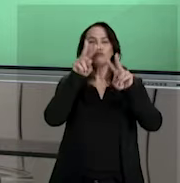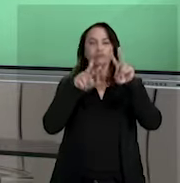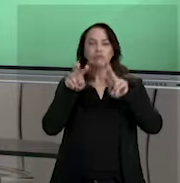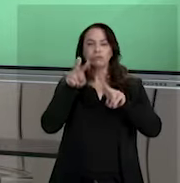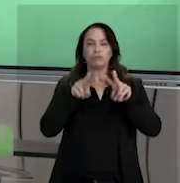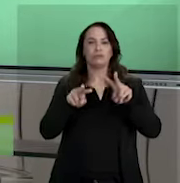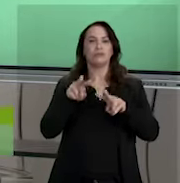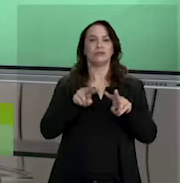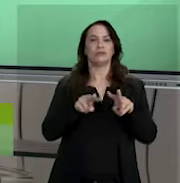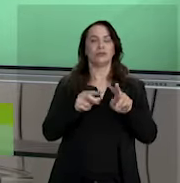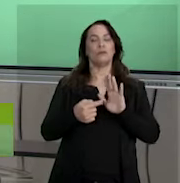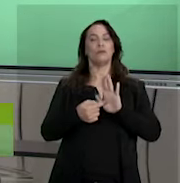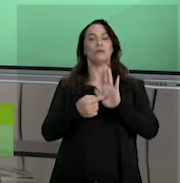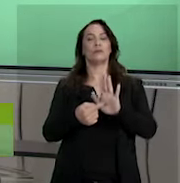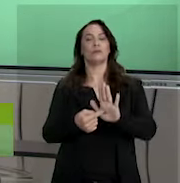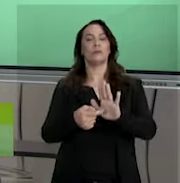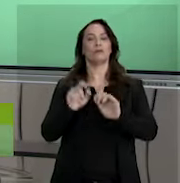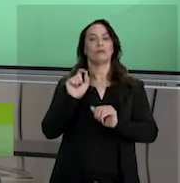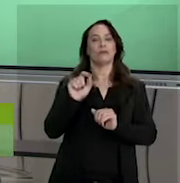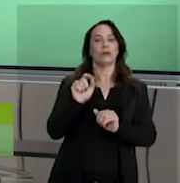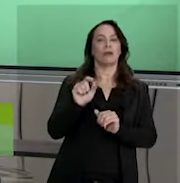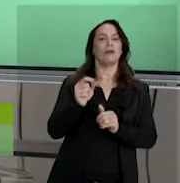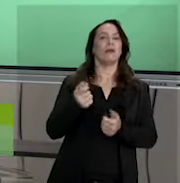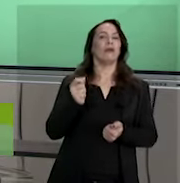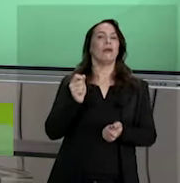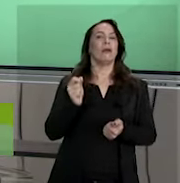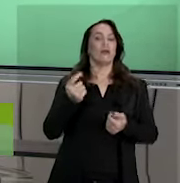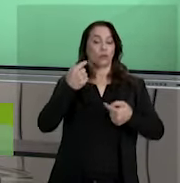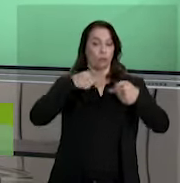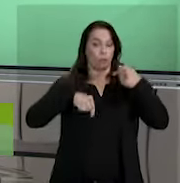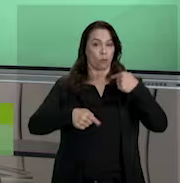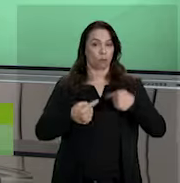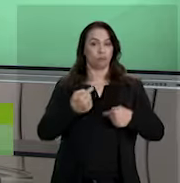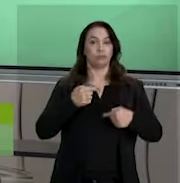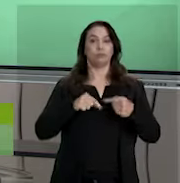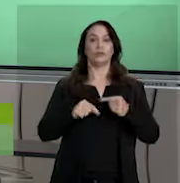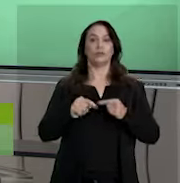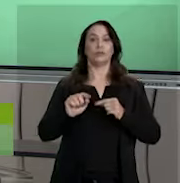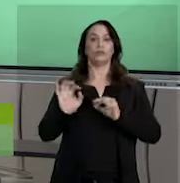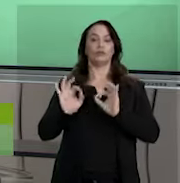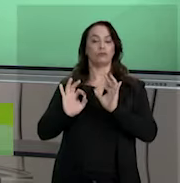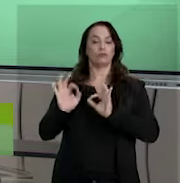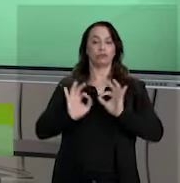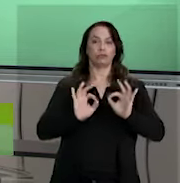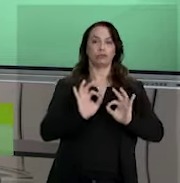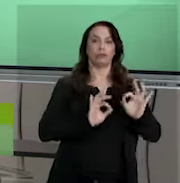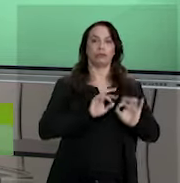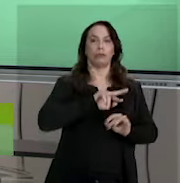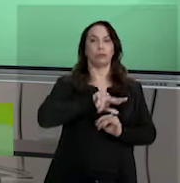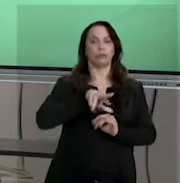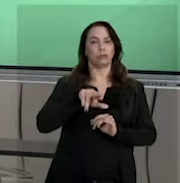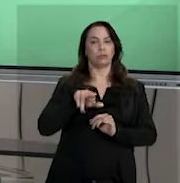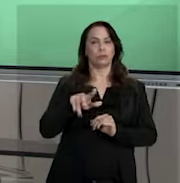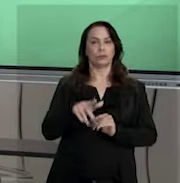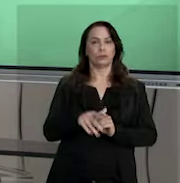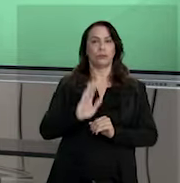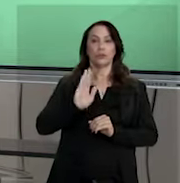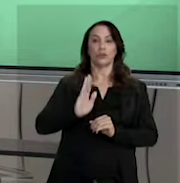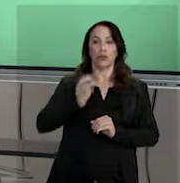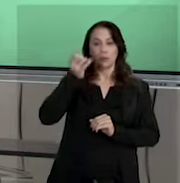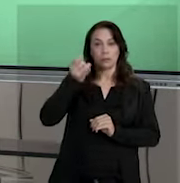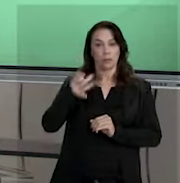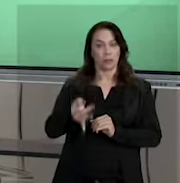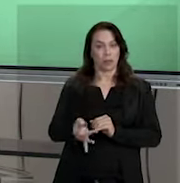organismos são um complexo arranjo de sistemas com diferentes níveis de organização. Nós já falamos sobre todos os níveis